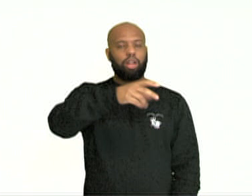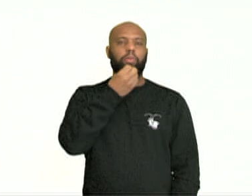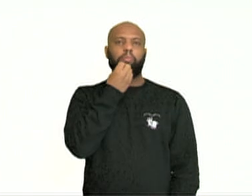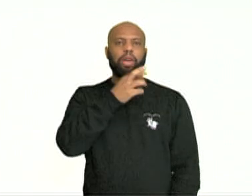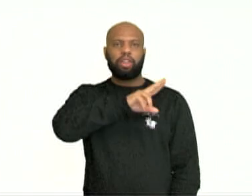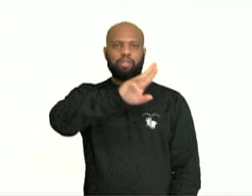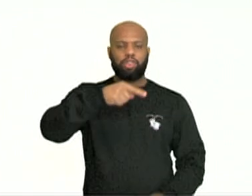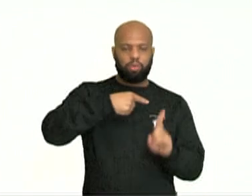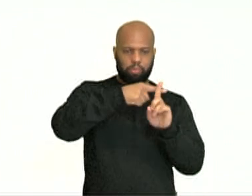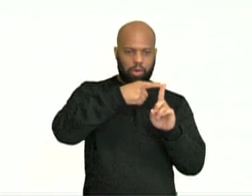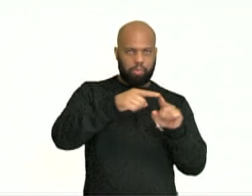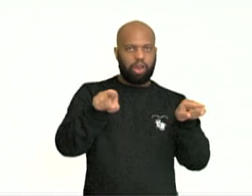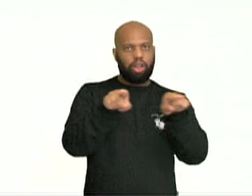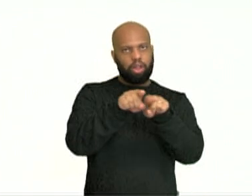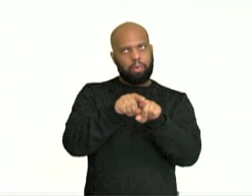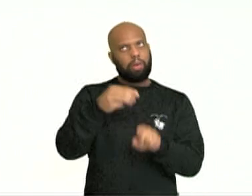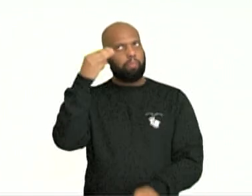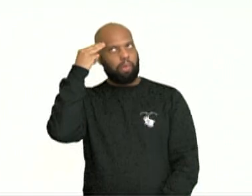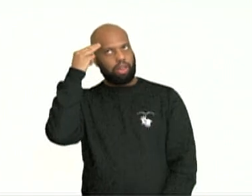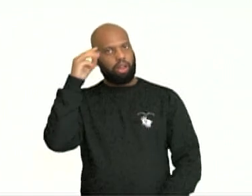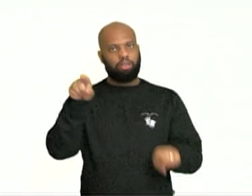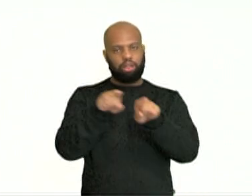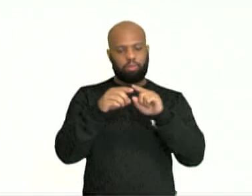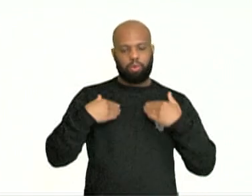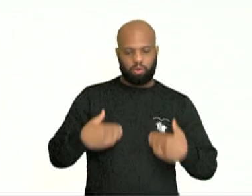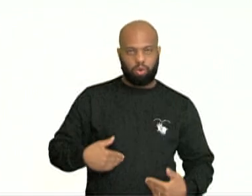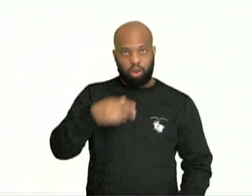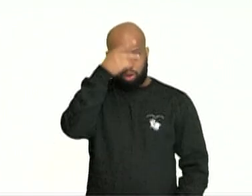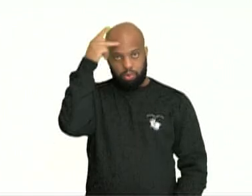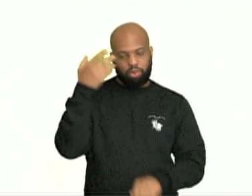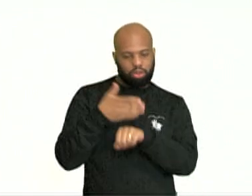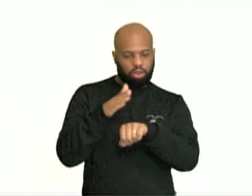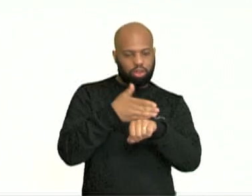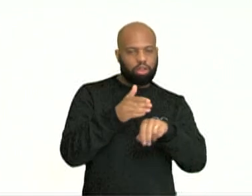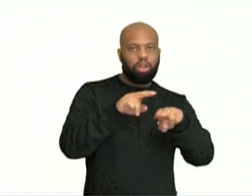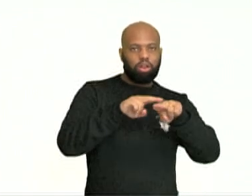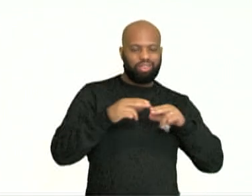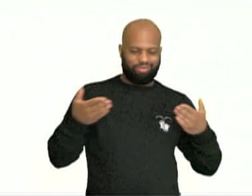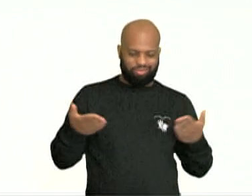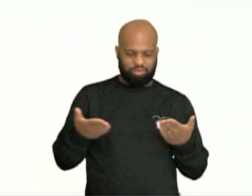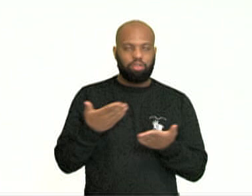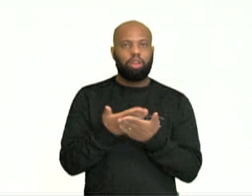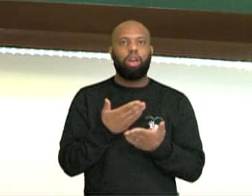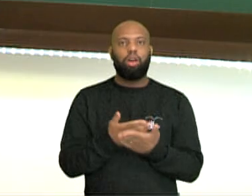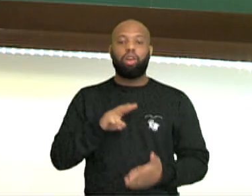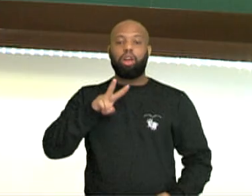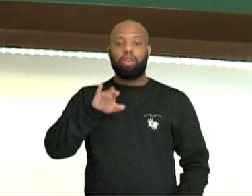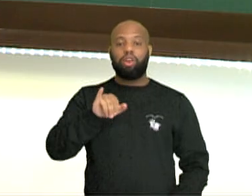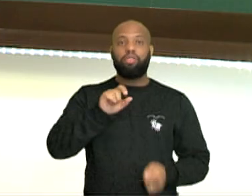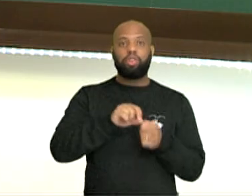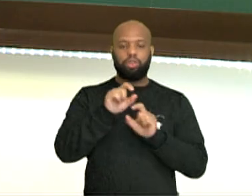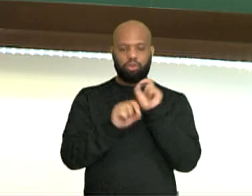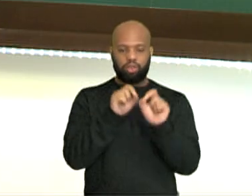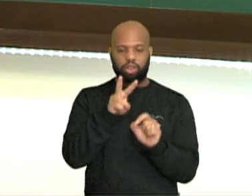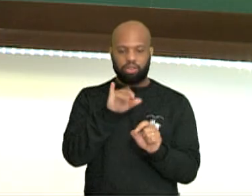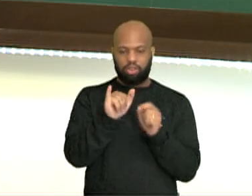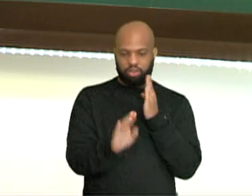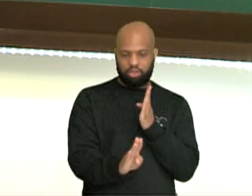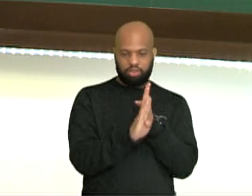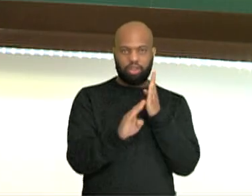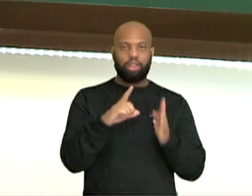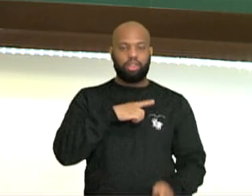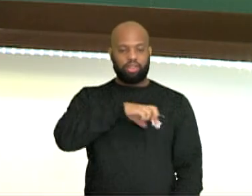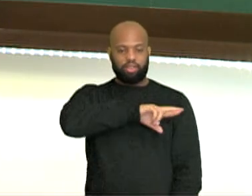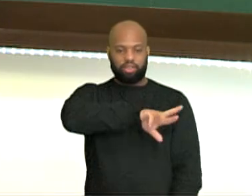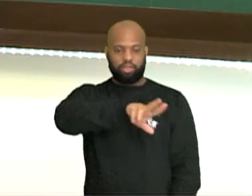benefícios físicos e mentais para os seus praticantes e é através dessa nossa aula de hoje que nós pretendemos identificar